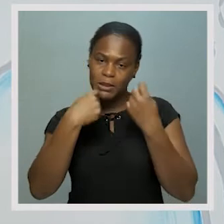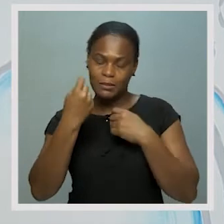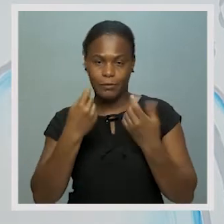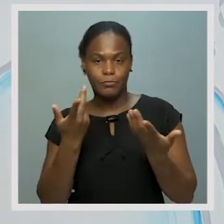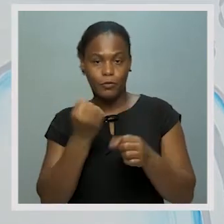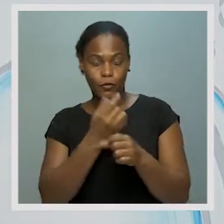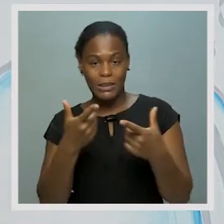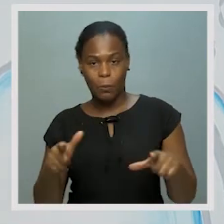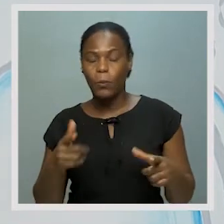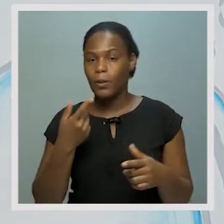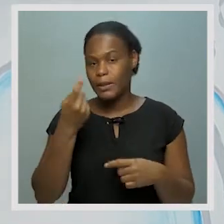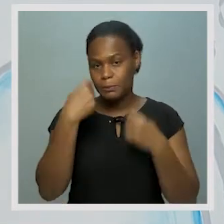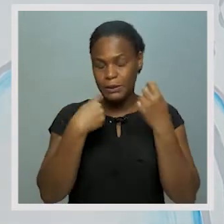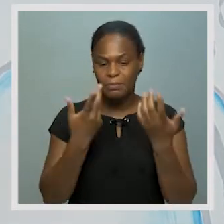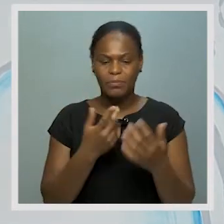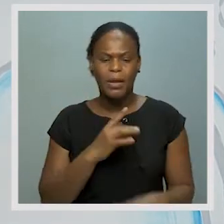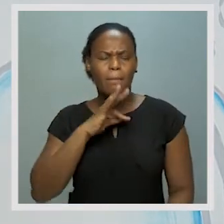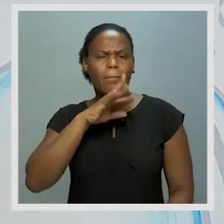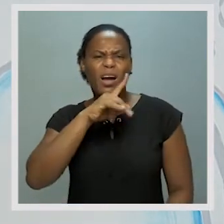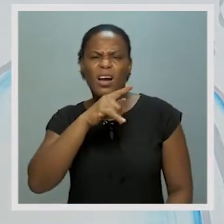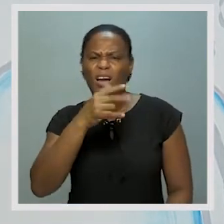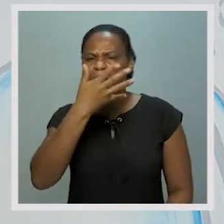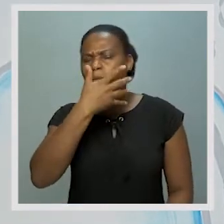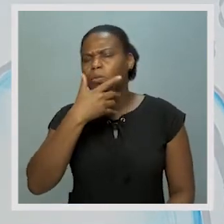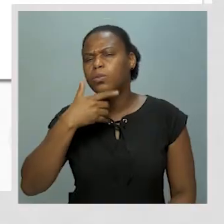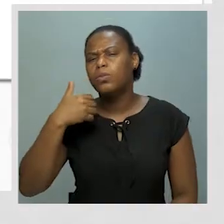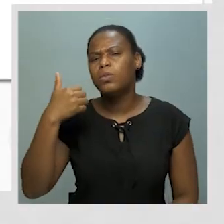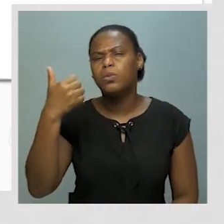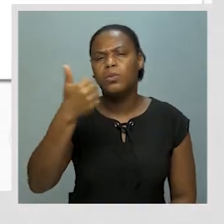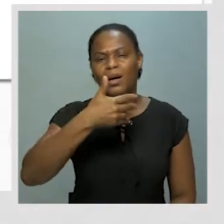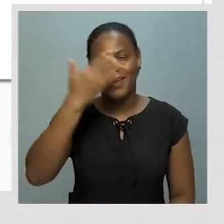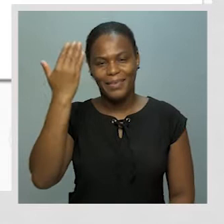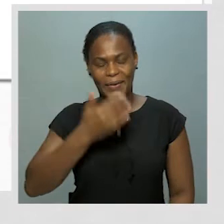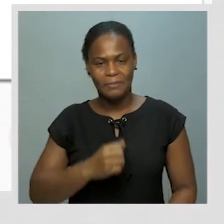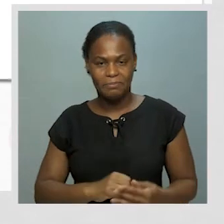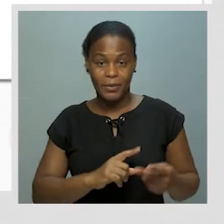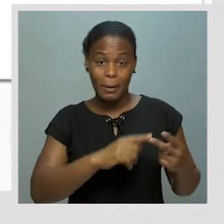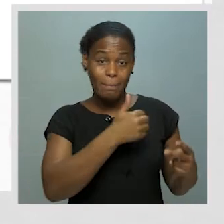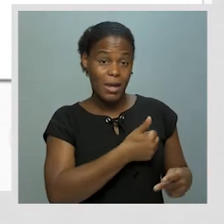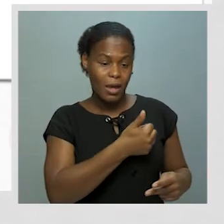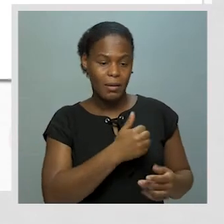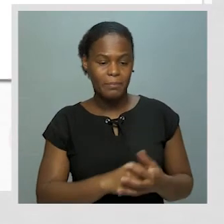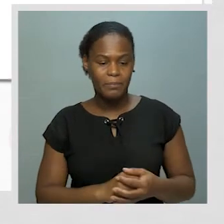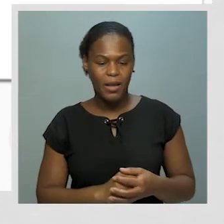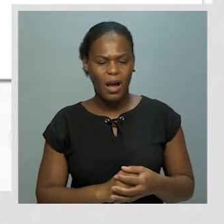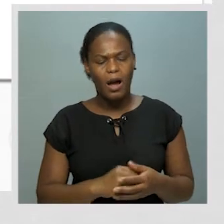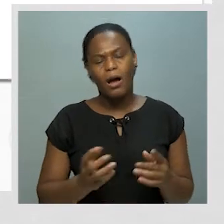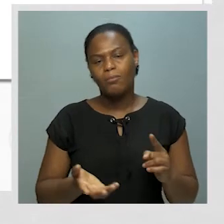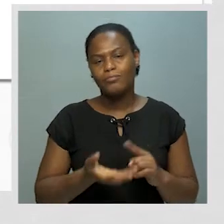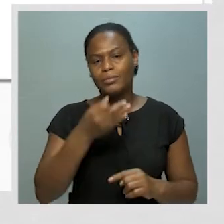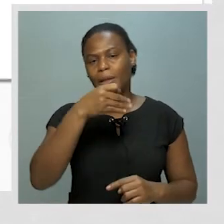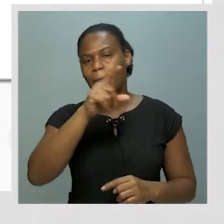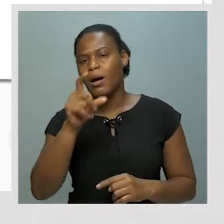expressiva. Mãe, que lindo dia! E a linha B, conquistando a